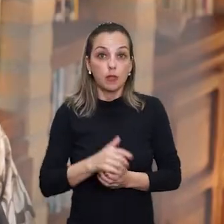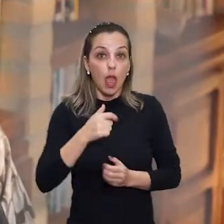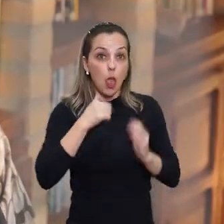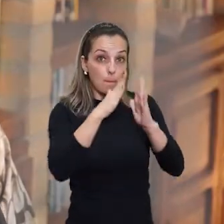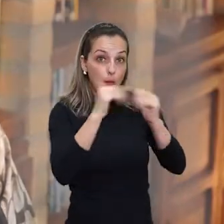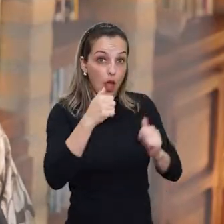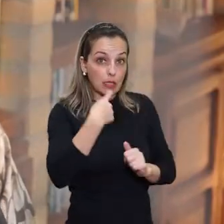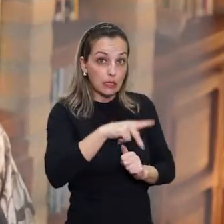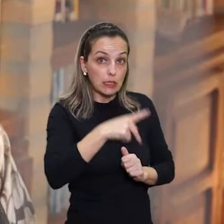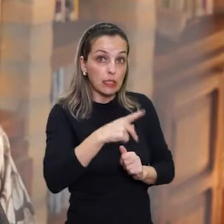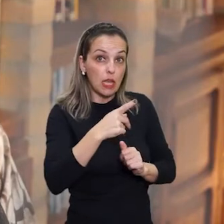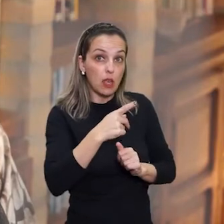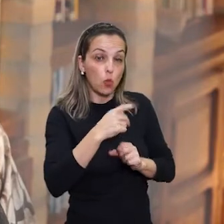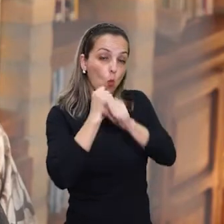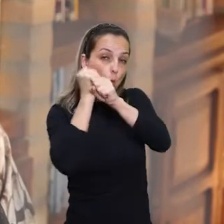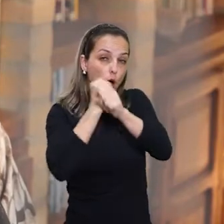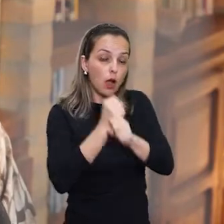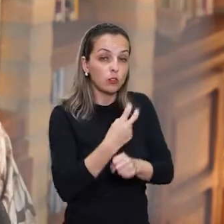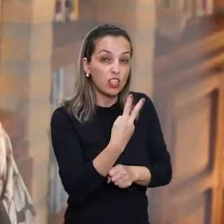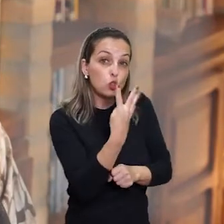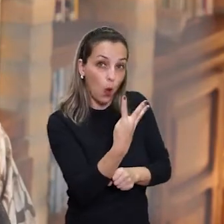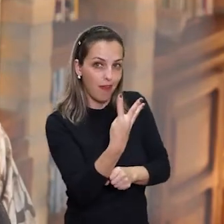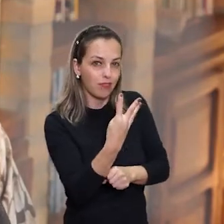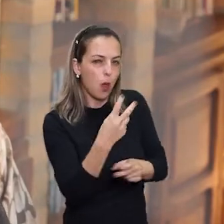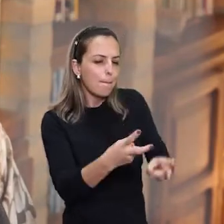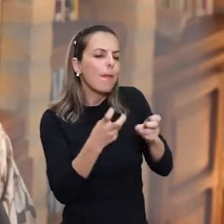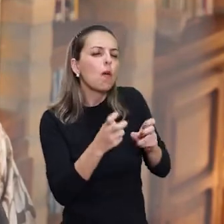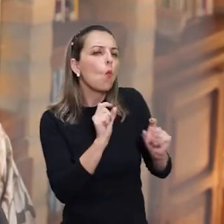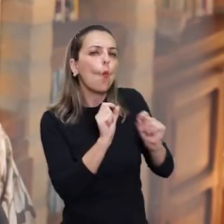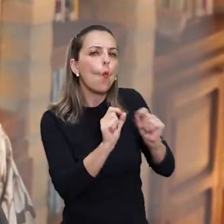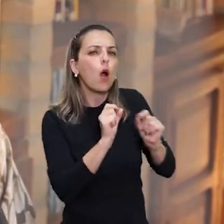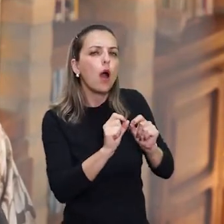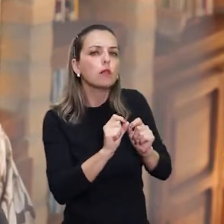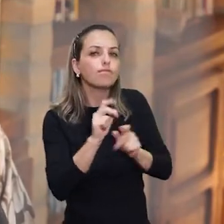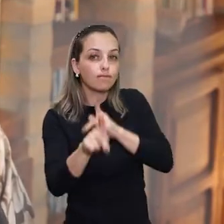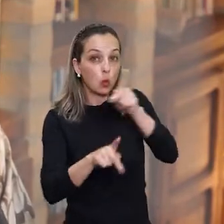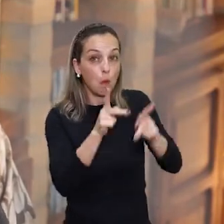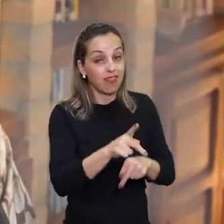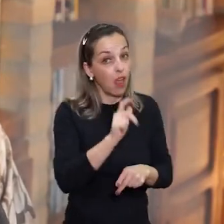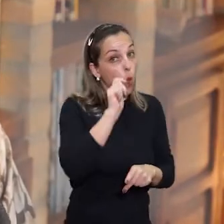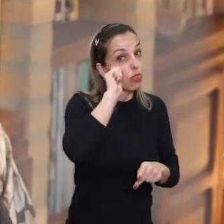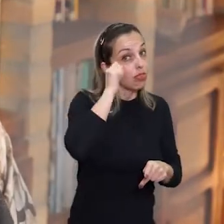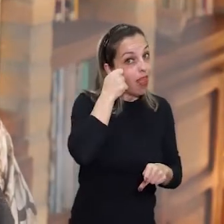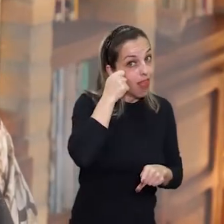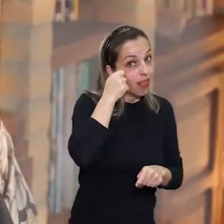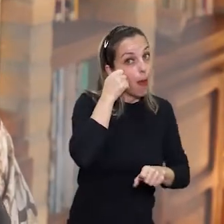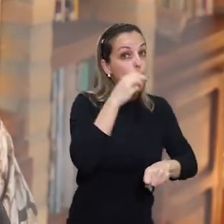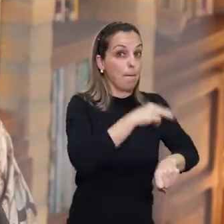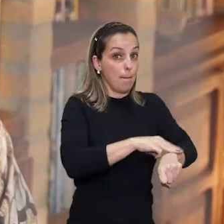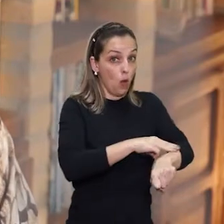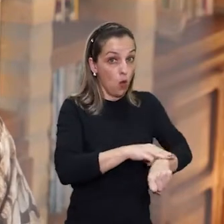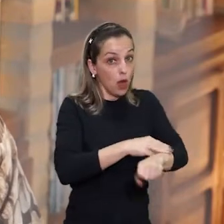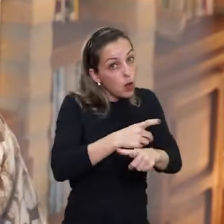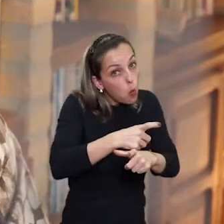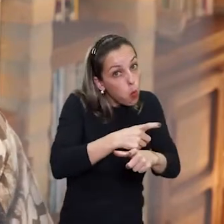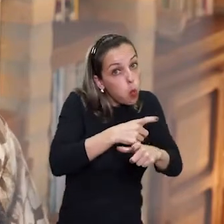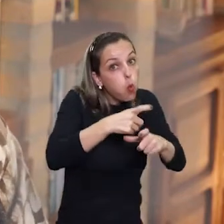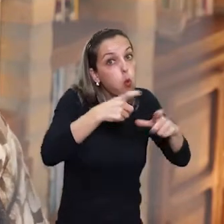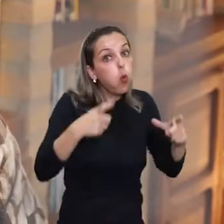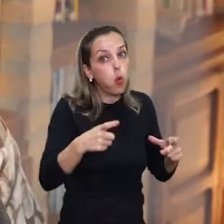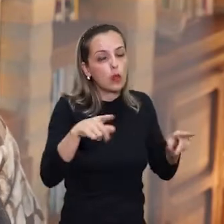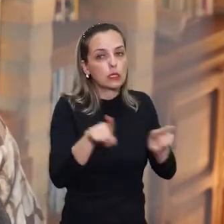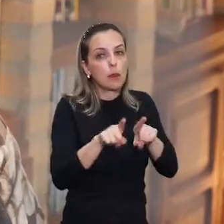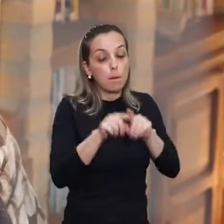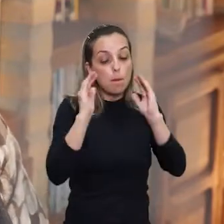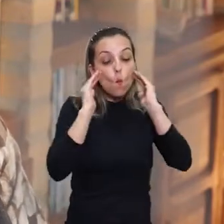Araraquara. Né? E você vê, de fato, o aumento da população preta e parda, e você vê o aumento de